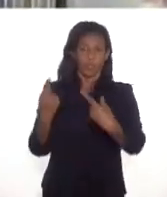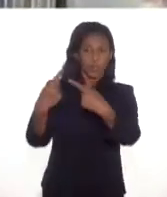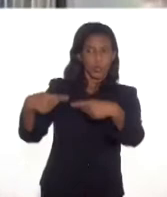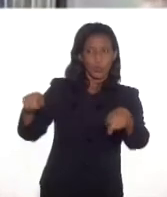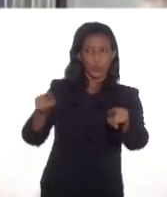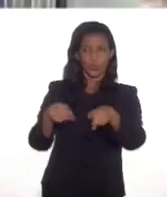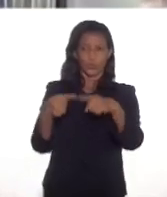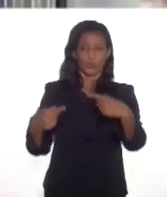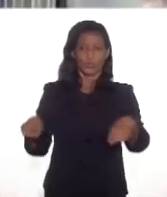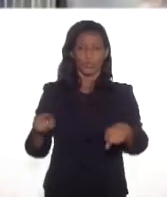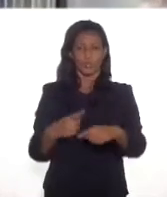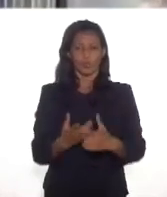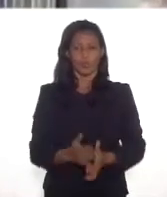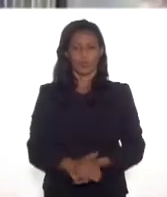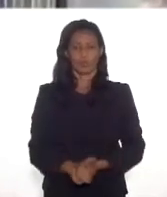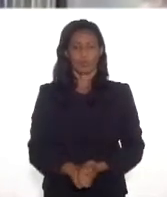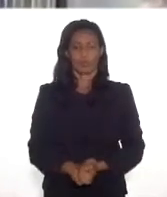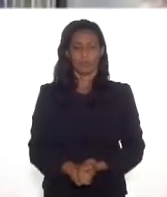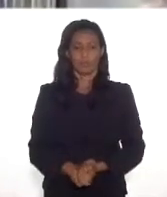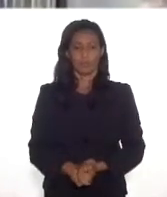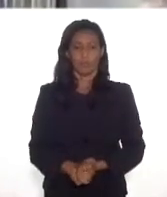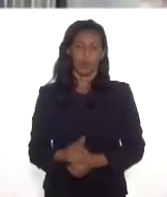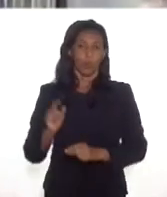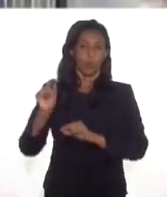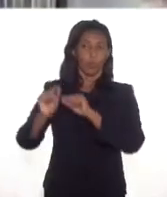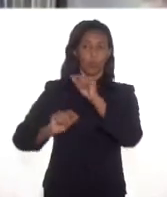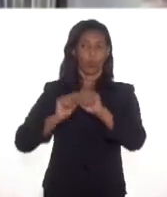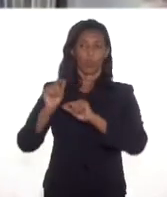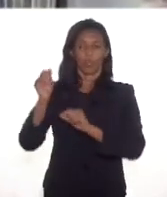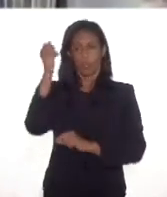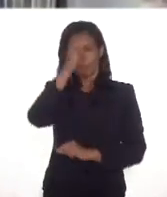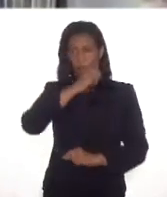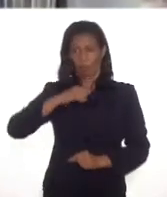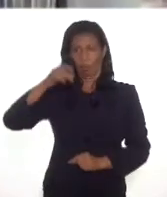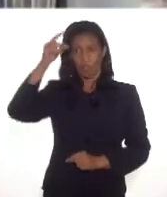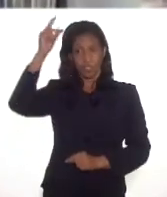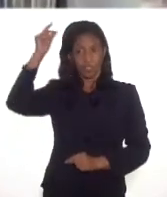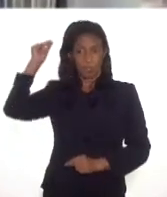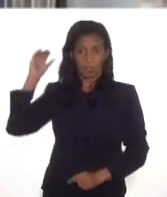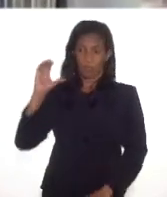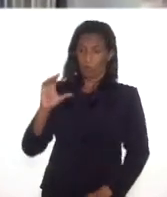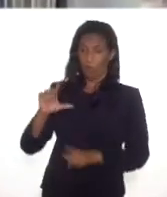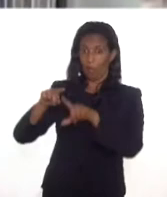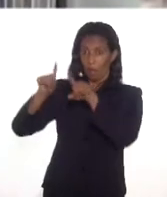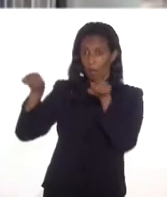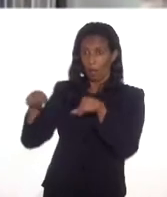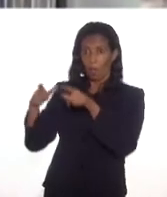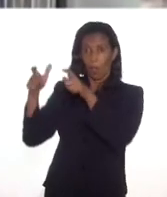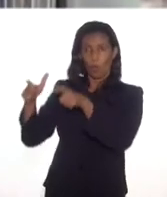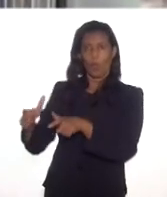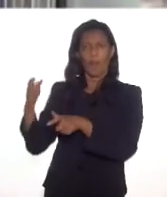música, o que antigamente foi o Canecão,